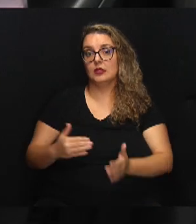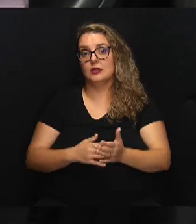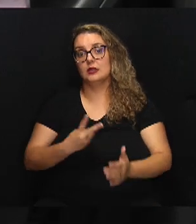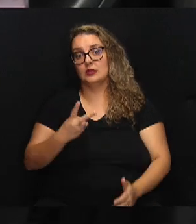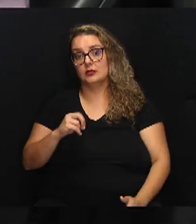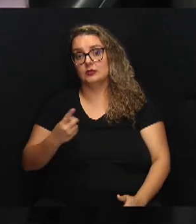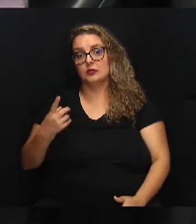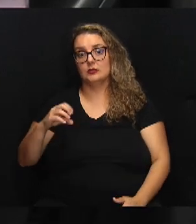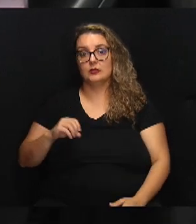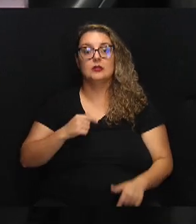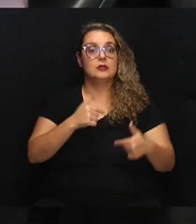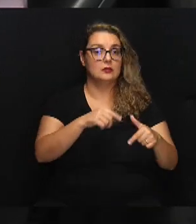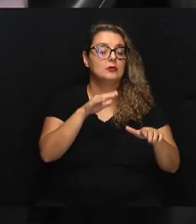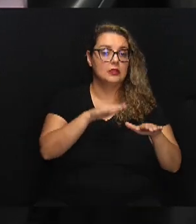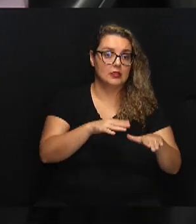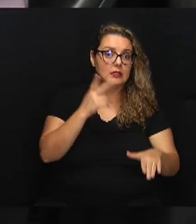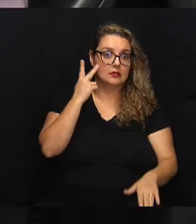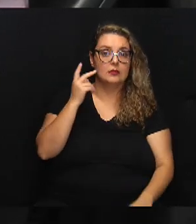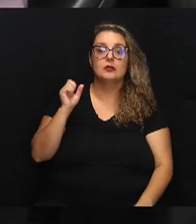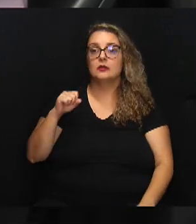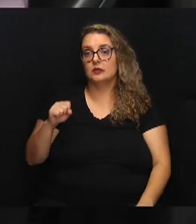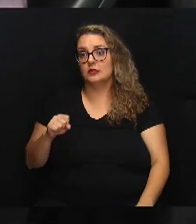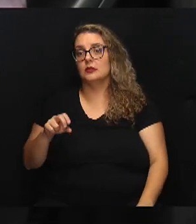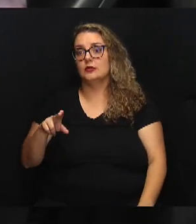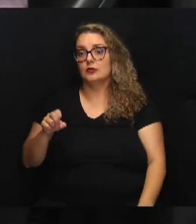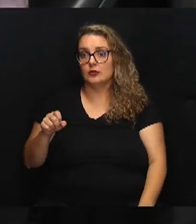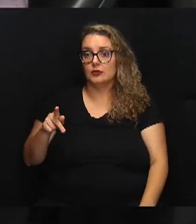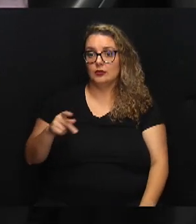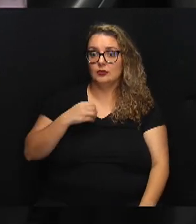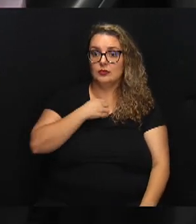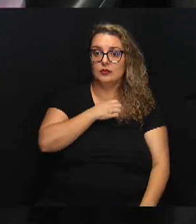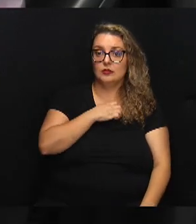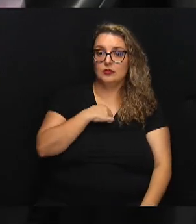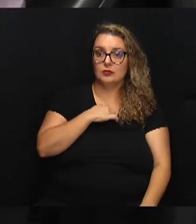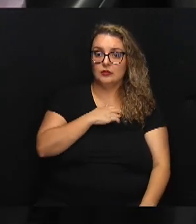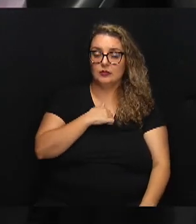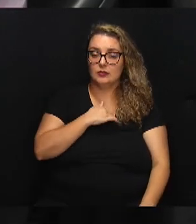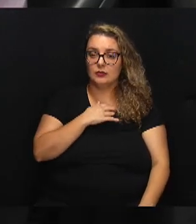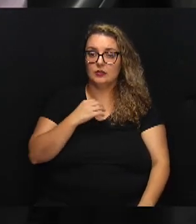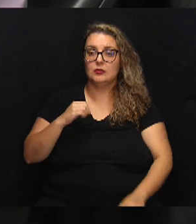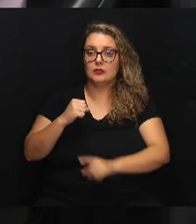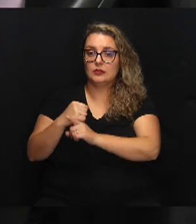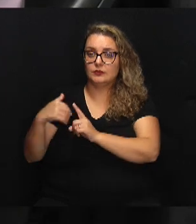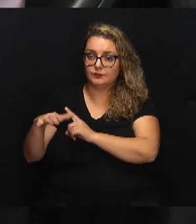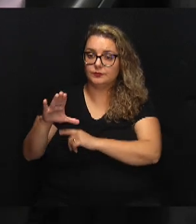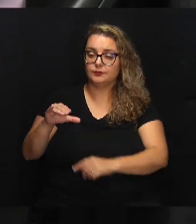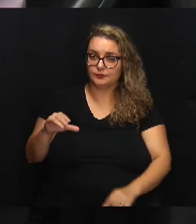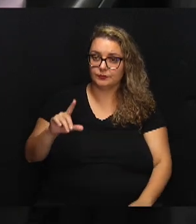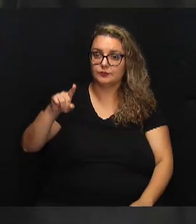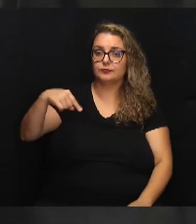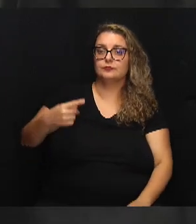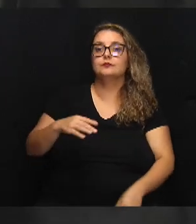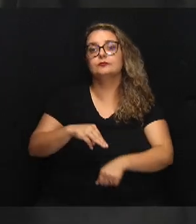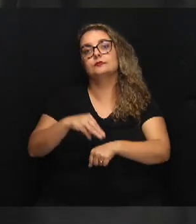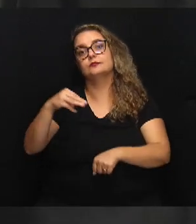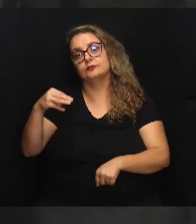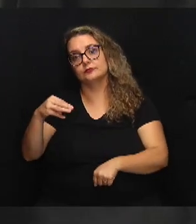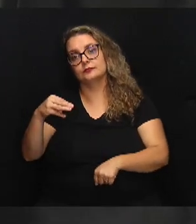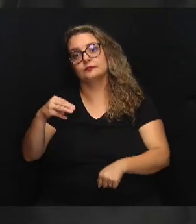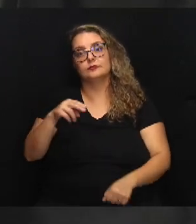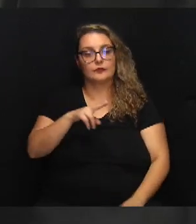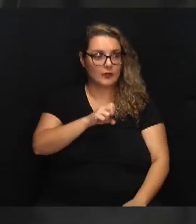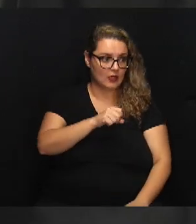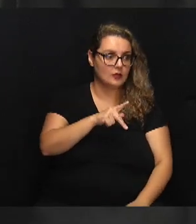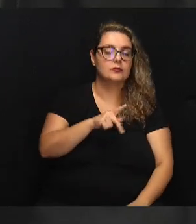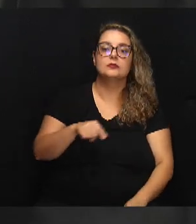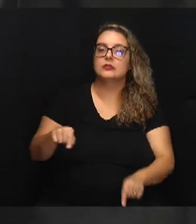em São Paulo Isso, mesmo. Exatamente, Fiz USP, fiz sociais, graduação, logo depois o mestrado. Na USP também. Na